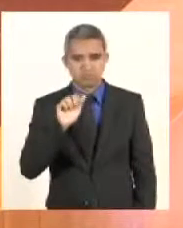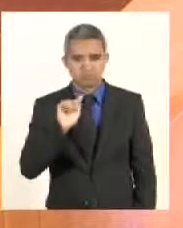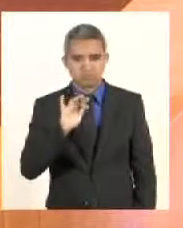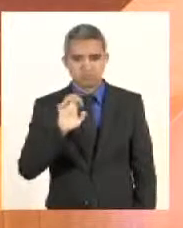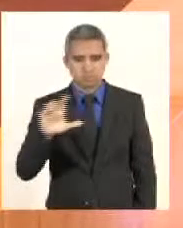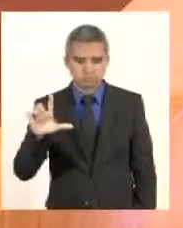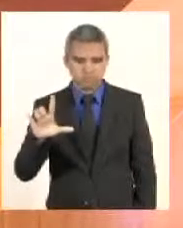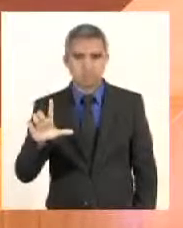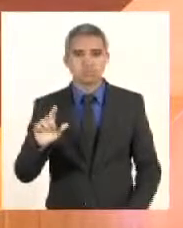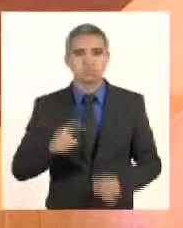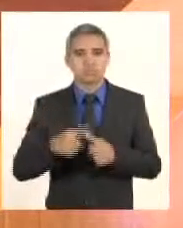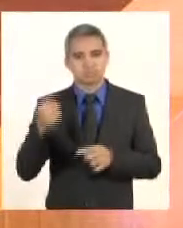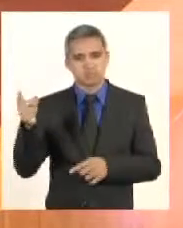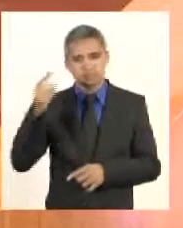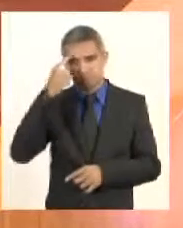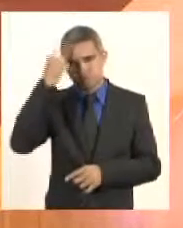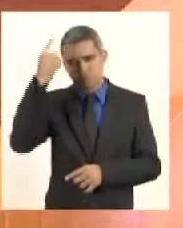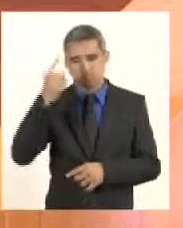requerimento,